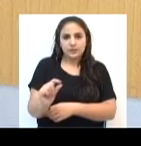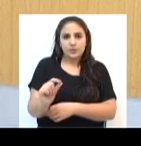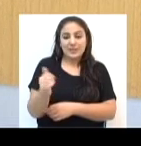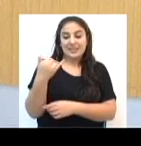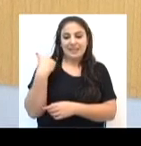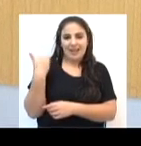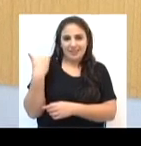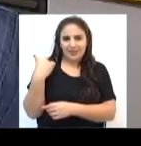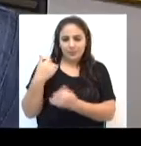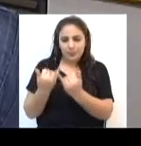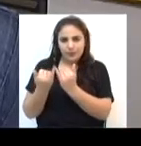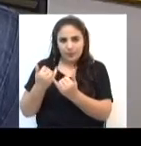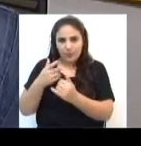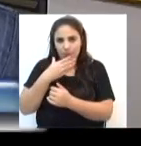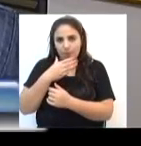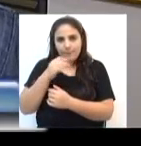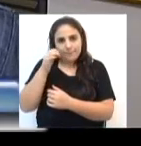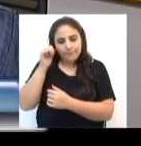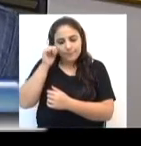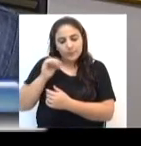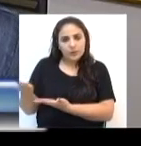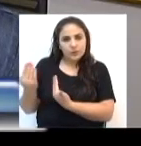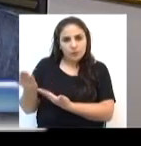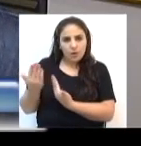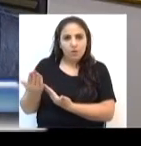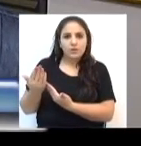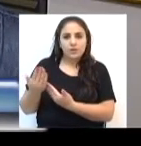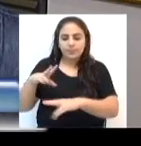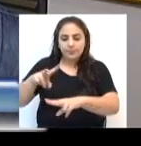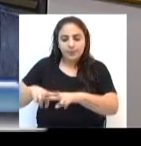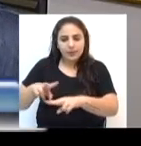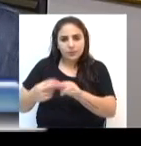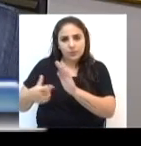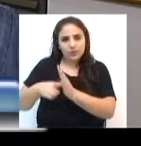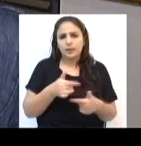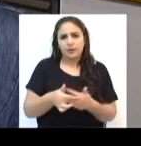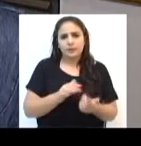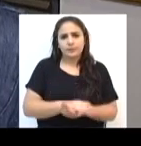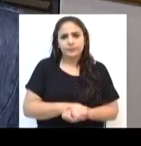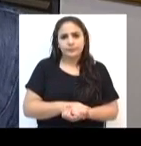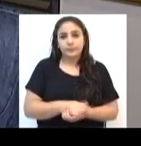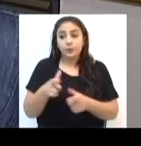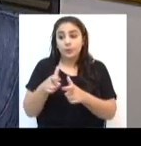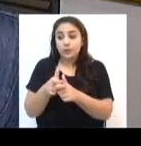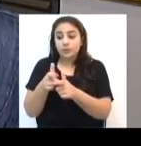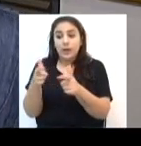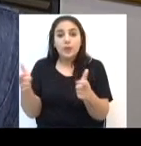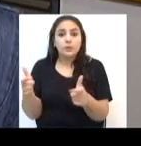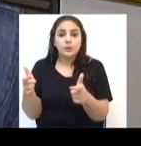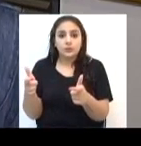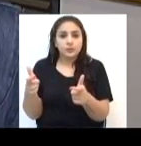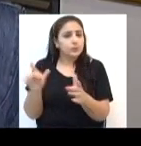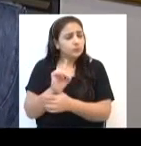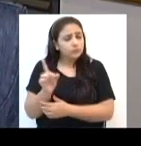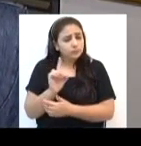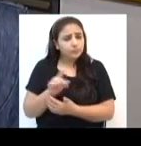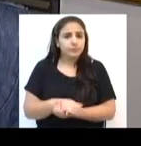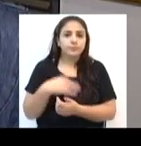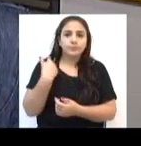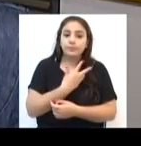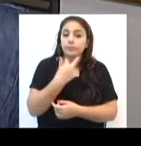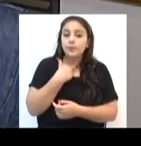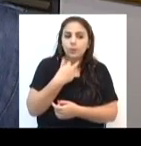necessidades das empresas que exigem formação técnica. São cursos profissionalizantes que eles vêm complementar uma renda da